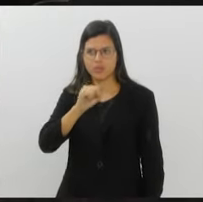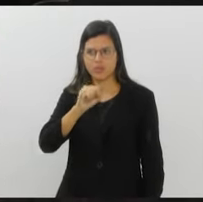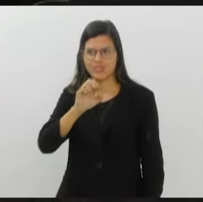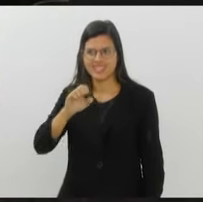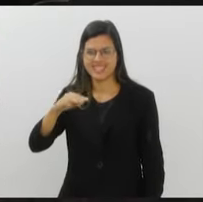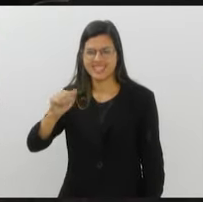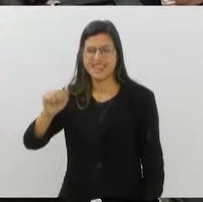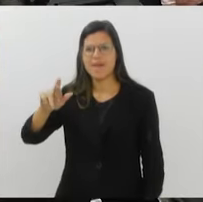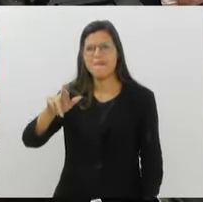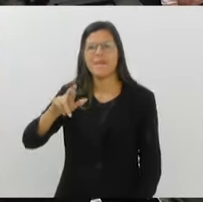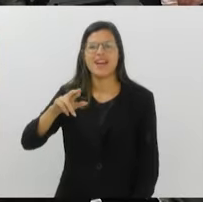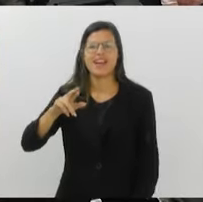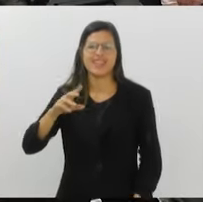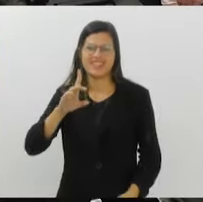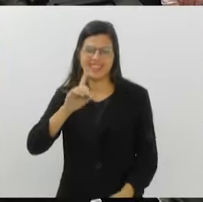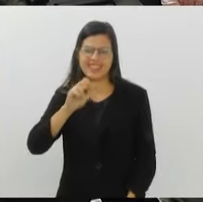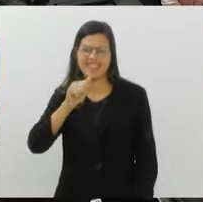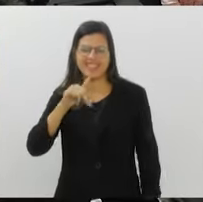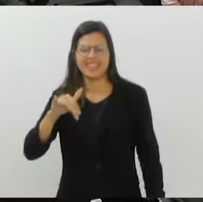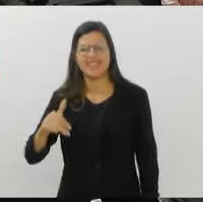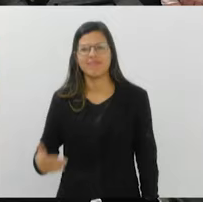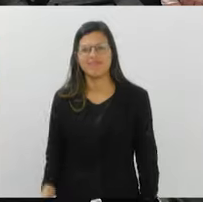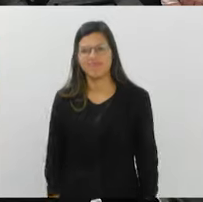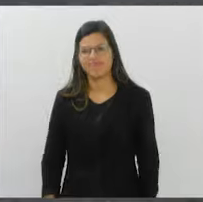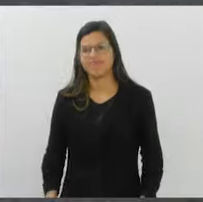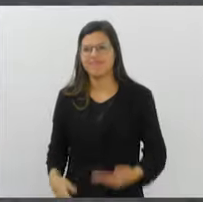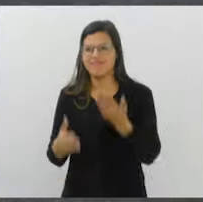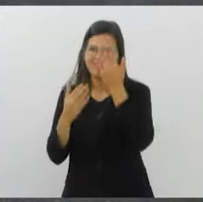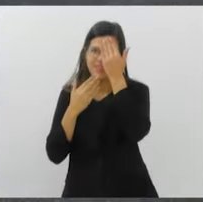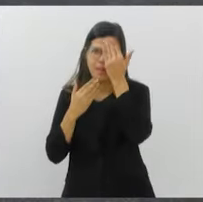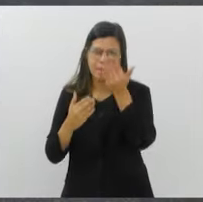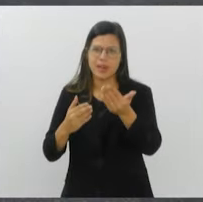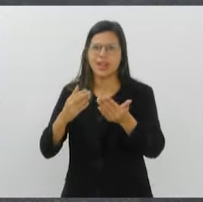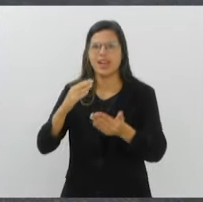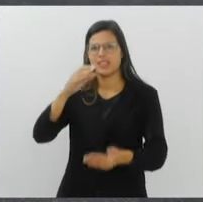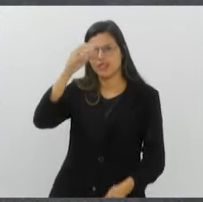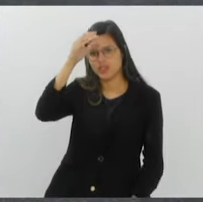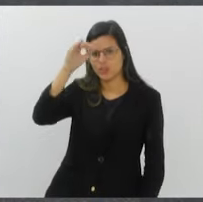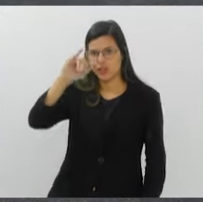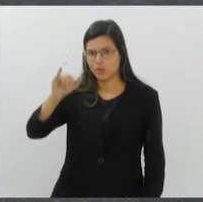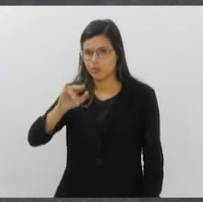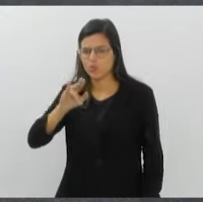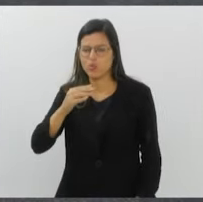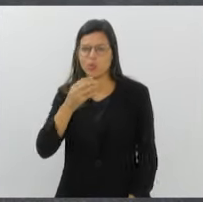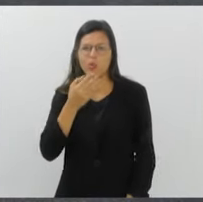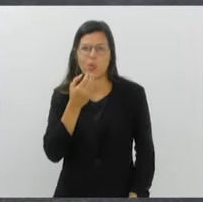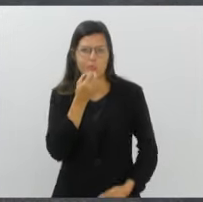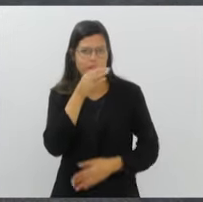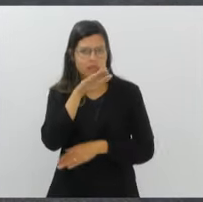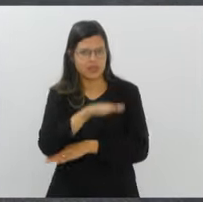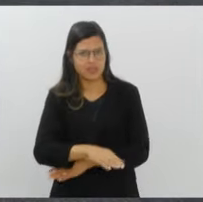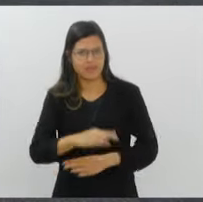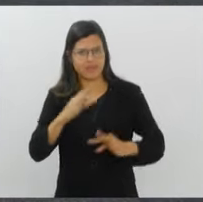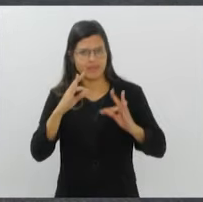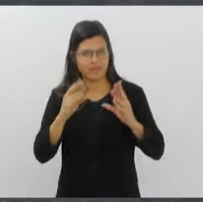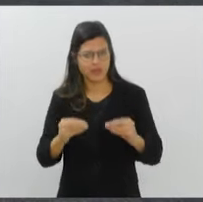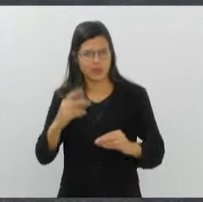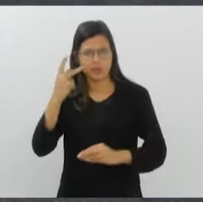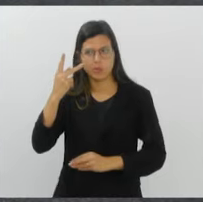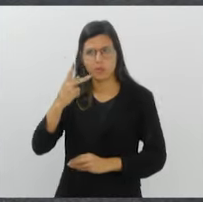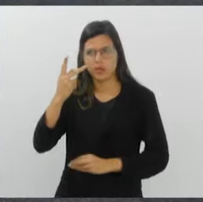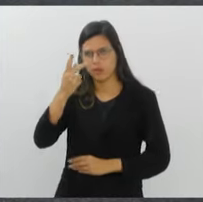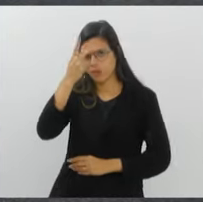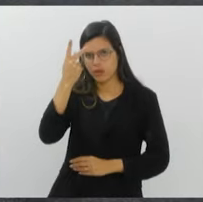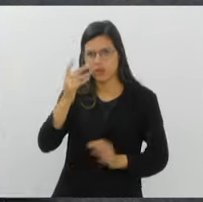sequência. Muito obrigado, nobre presidente, tia Ju. Muito boa tarde a todos os parlamentares, a todos que nos assistem